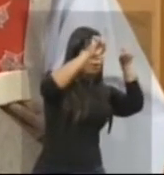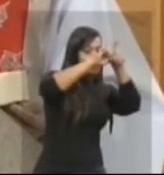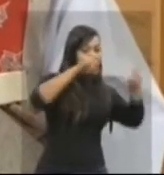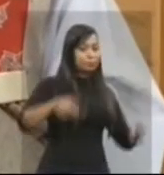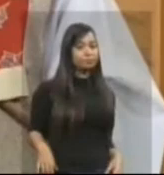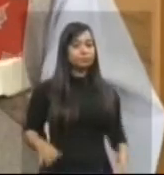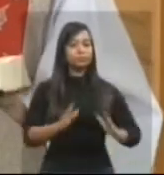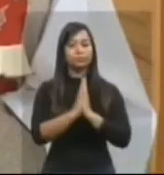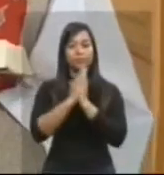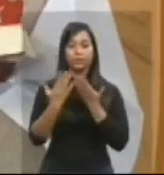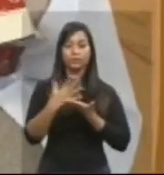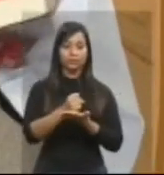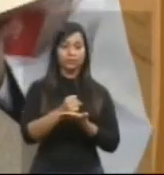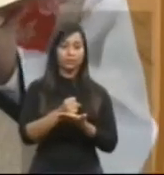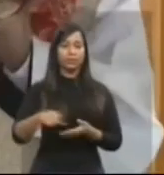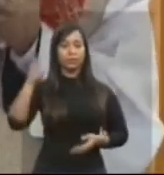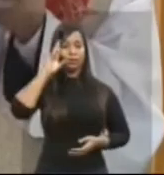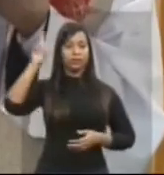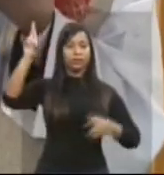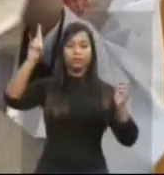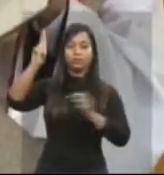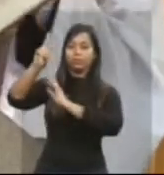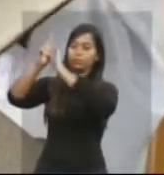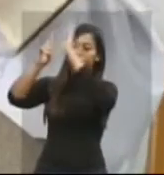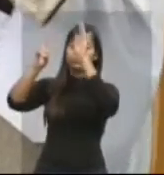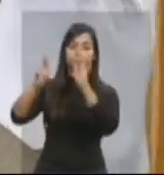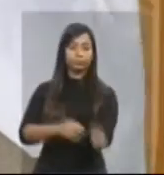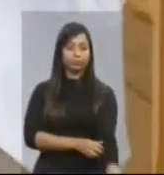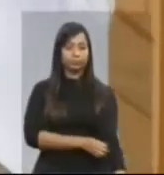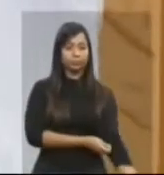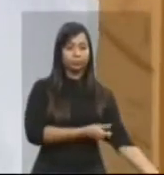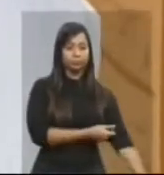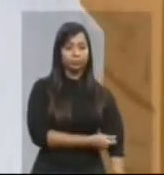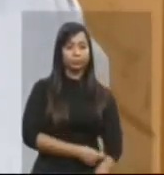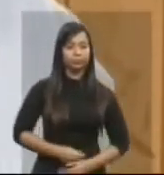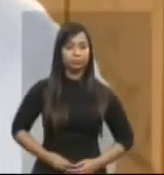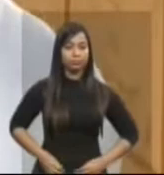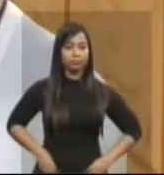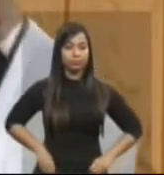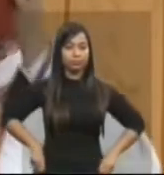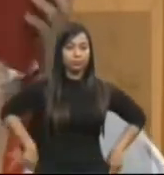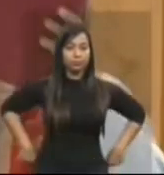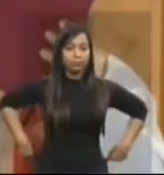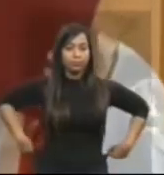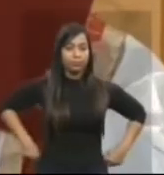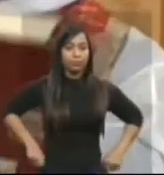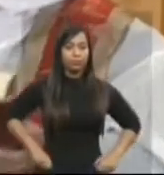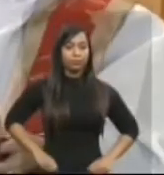céus. Palavra da salvação. Glória a vós, Senhor.